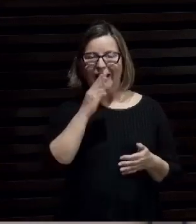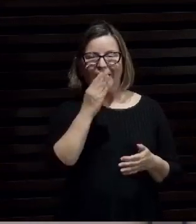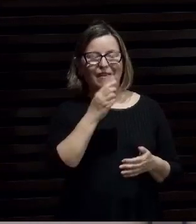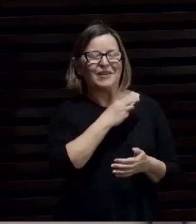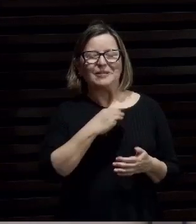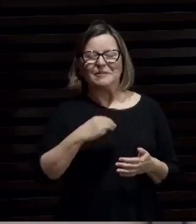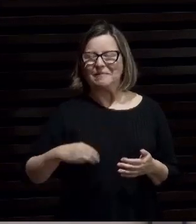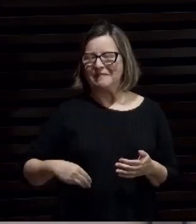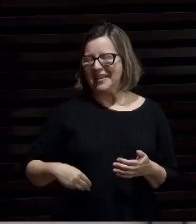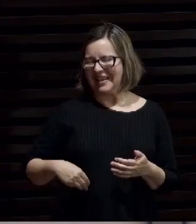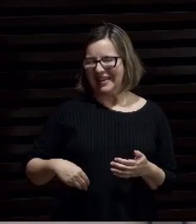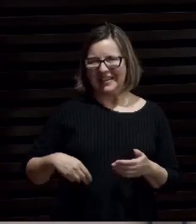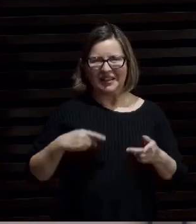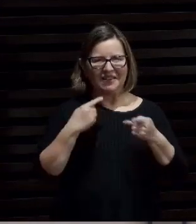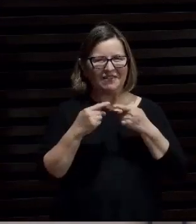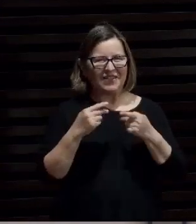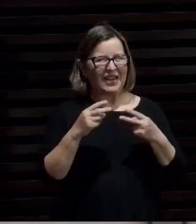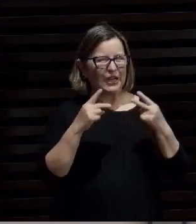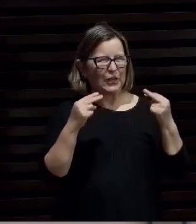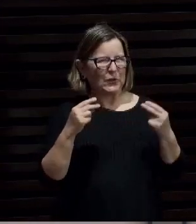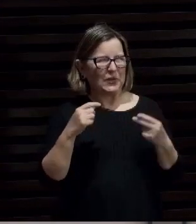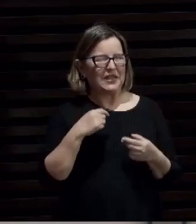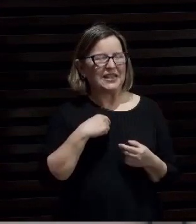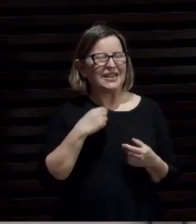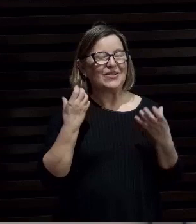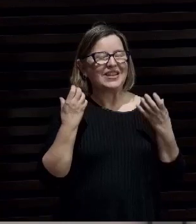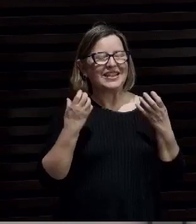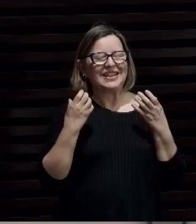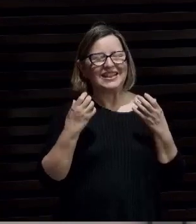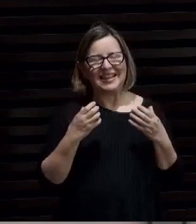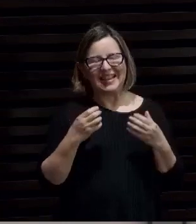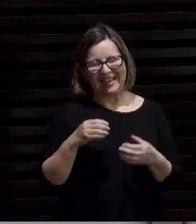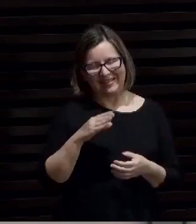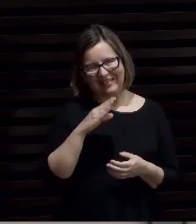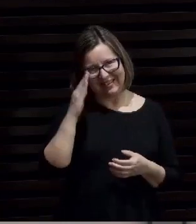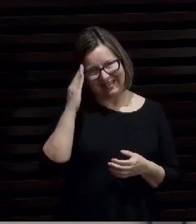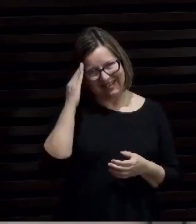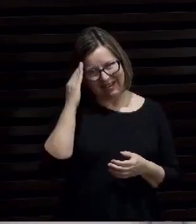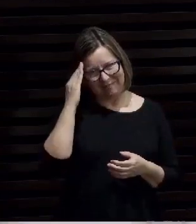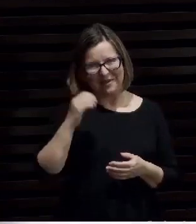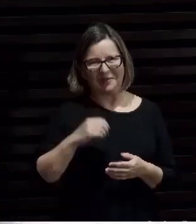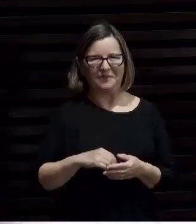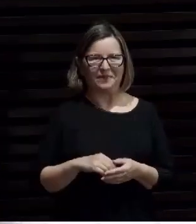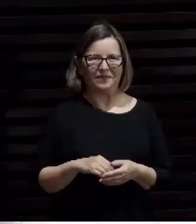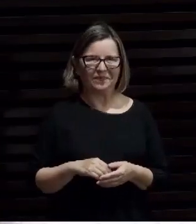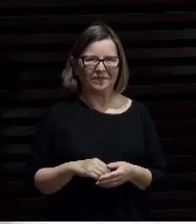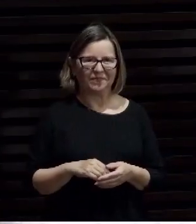ouvir. Me motiva, eu quero sair daqui motivado.